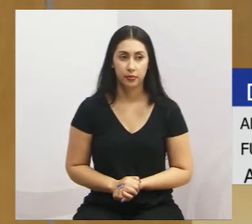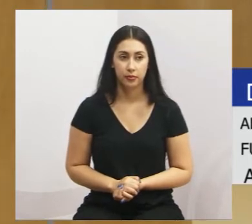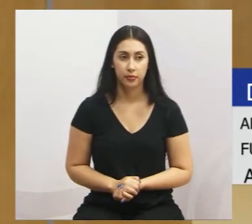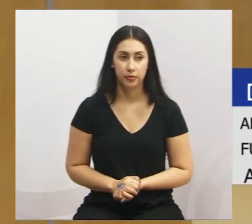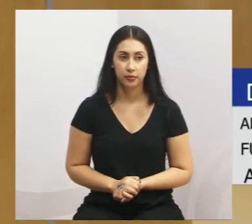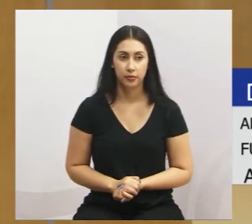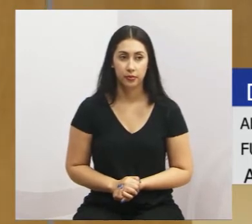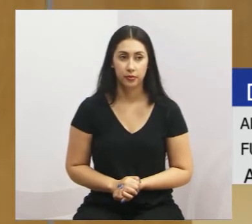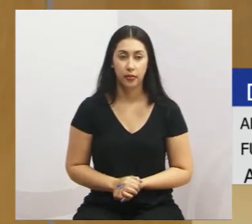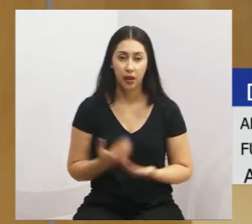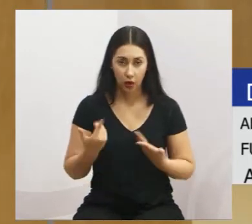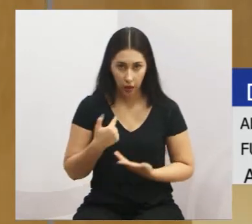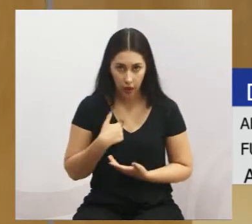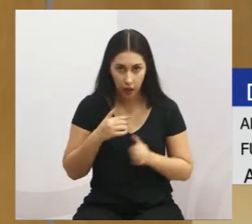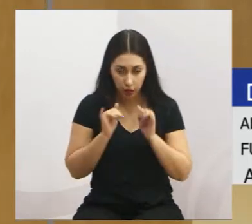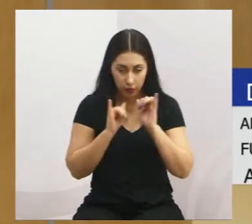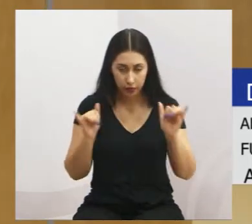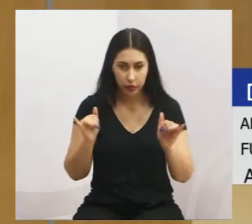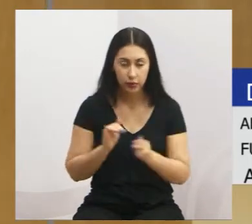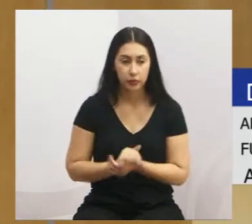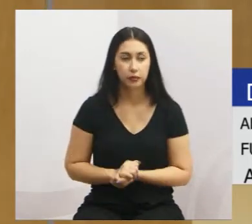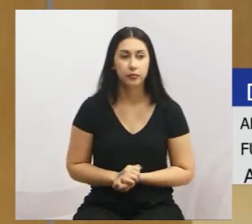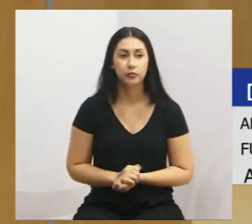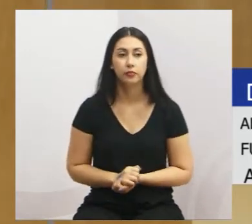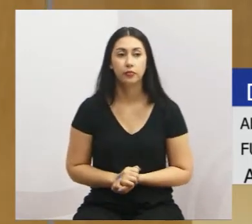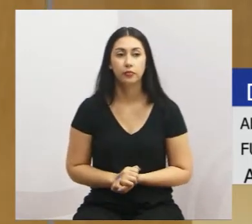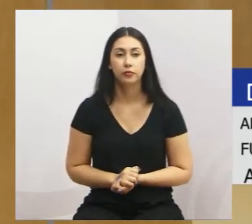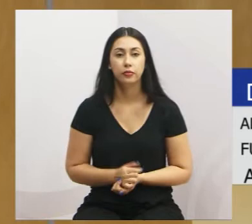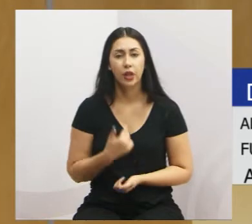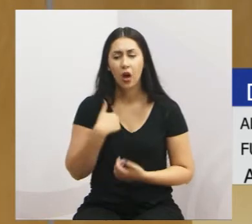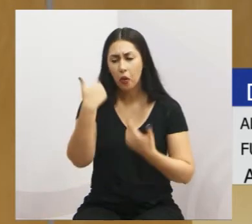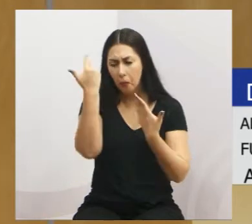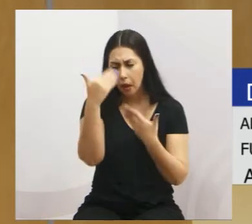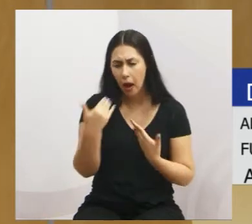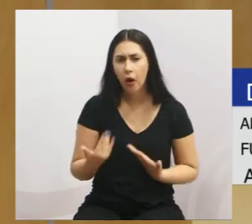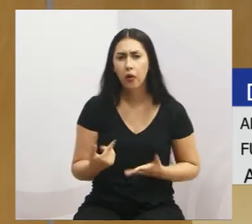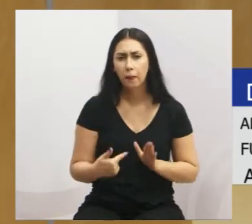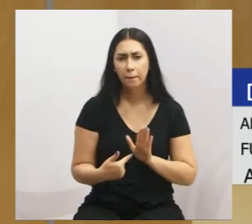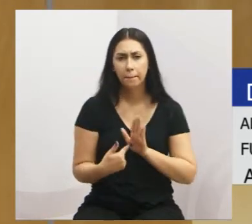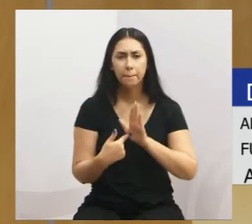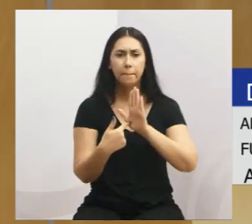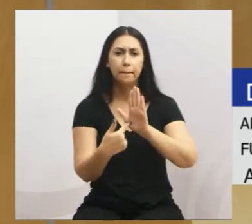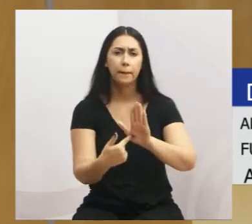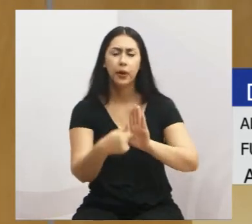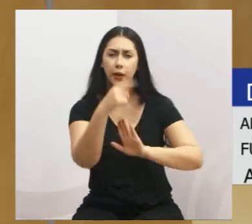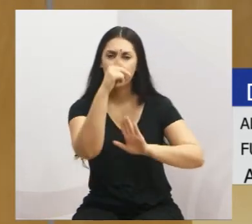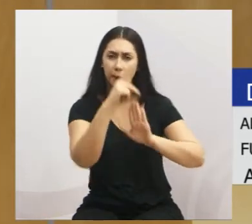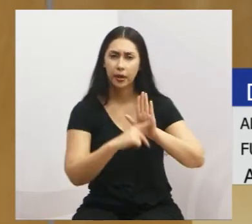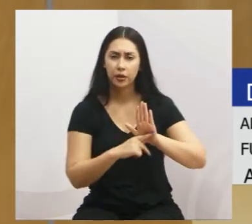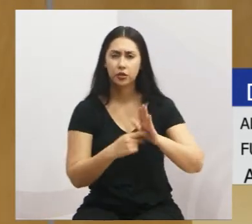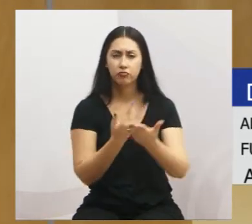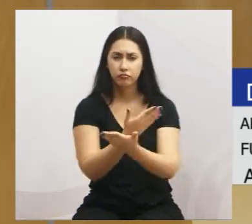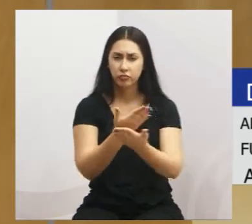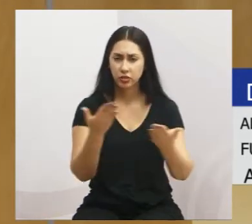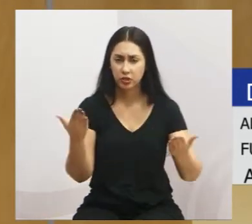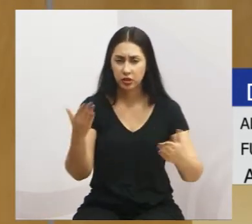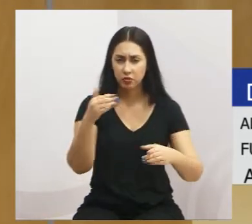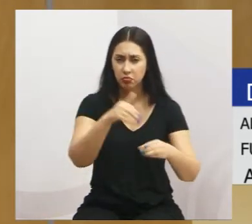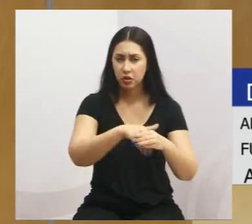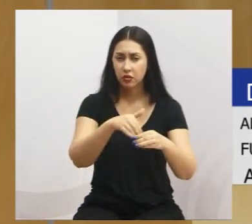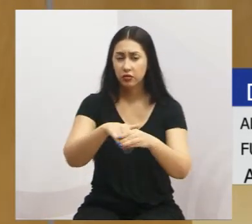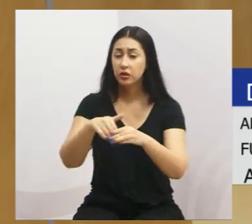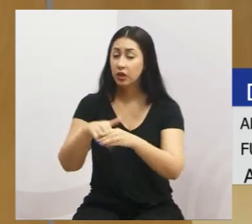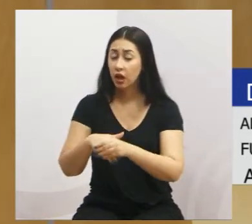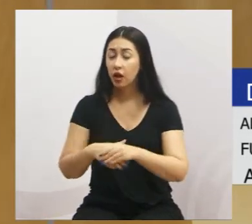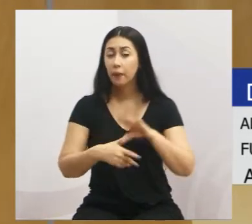Vou ler a mensagem agora. Tenho a honra de submeter à análise dessa Igreja Casa Legislativa o